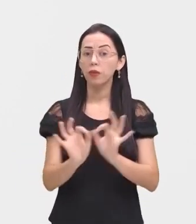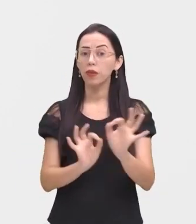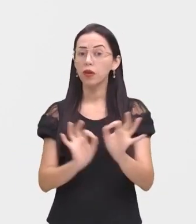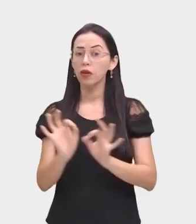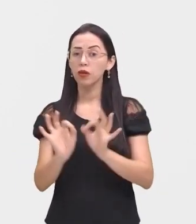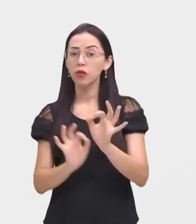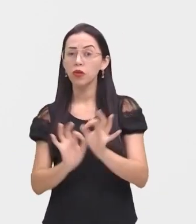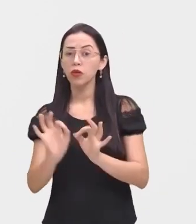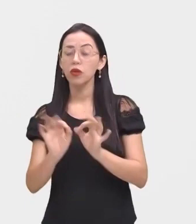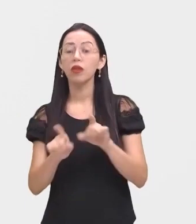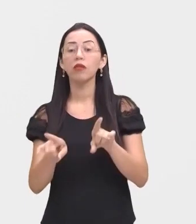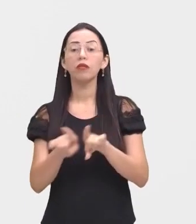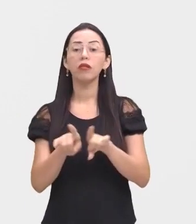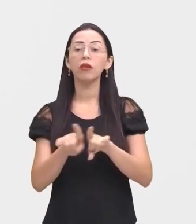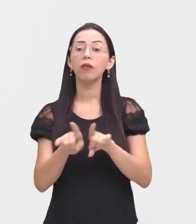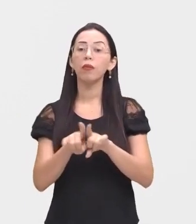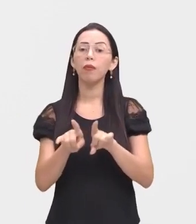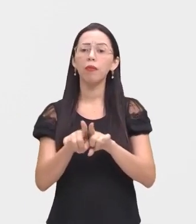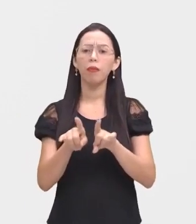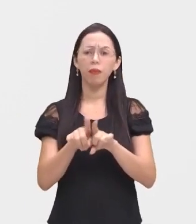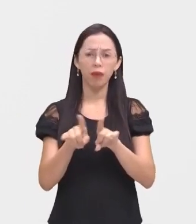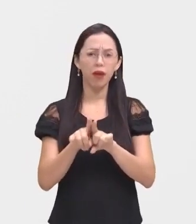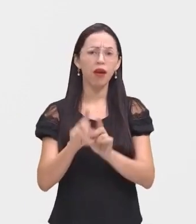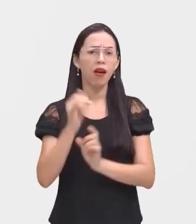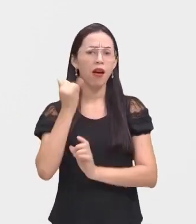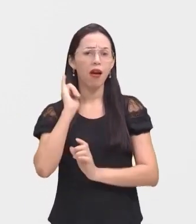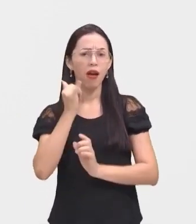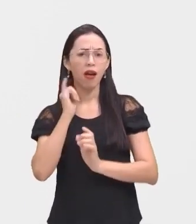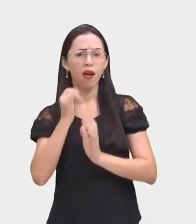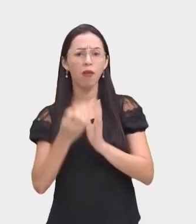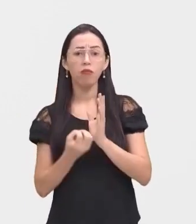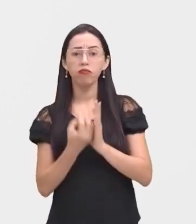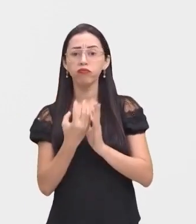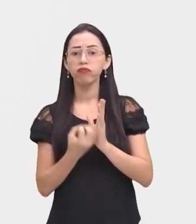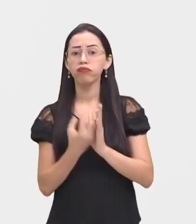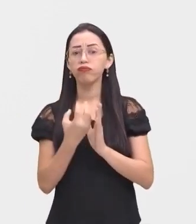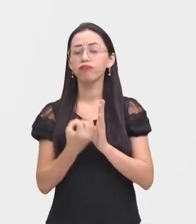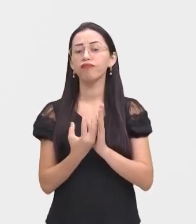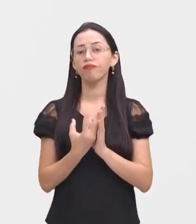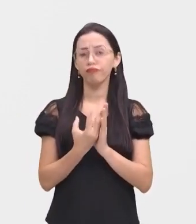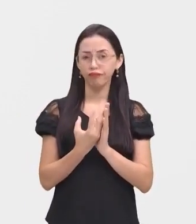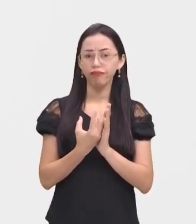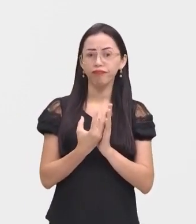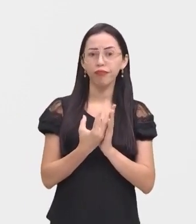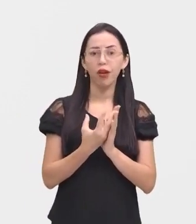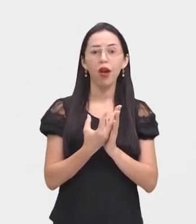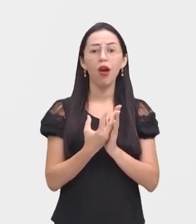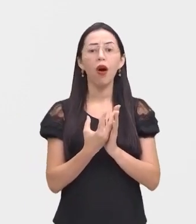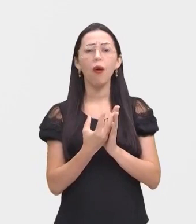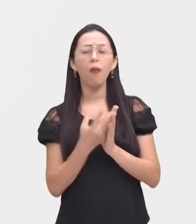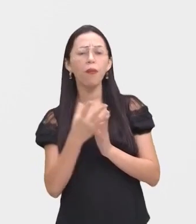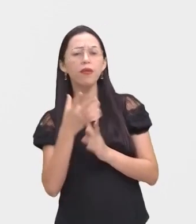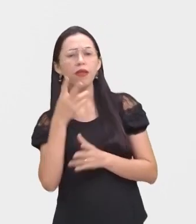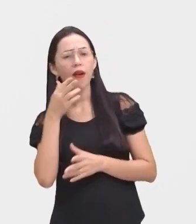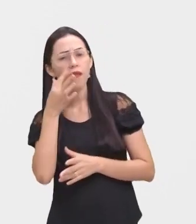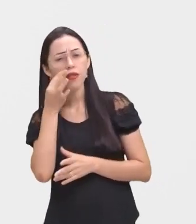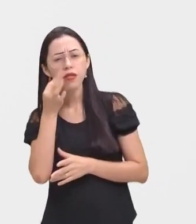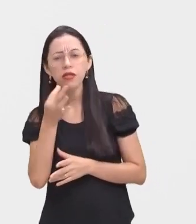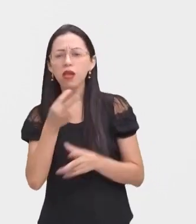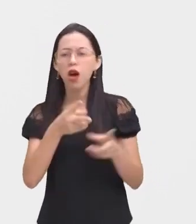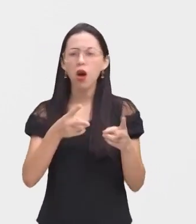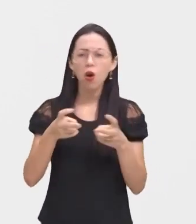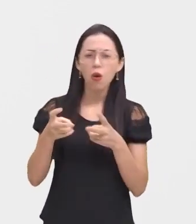e produzir pequenos relatos de observação de processos, de fatos, de